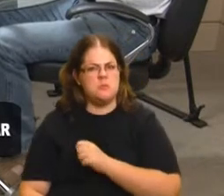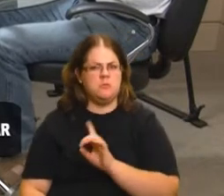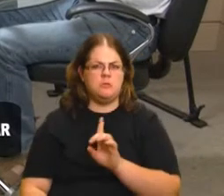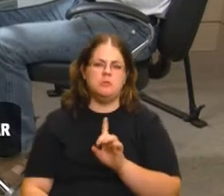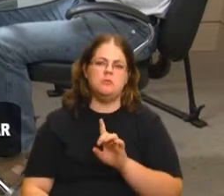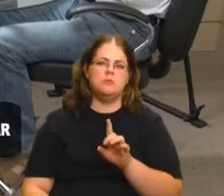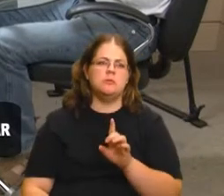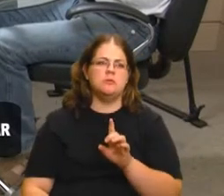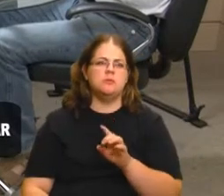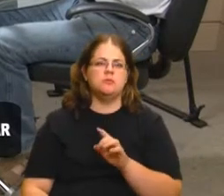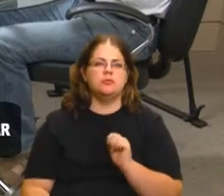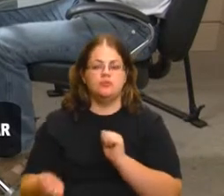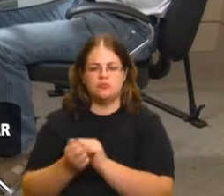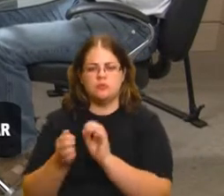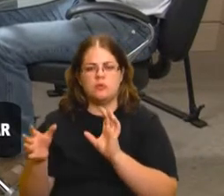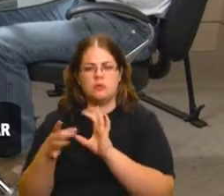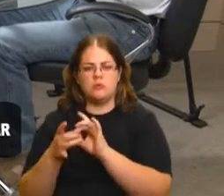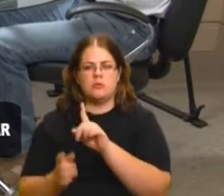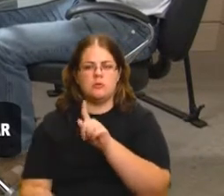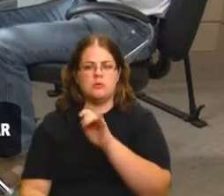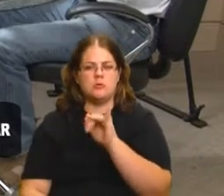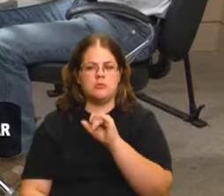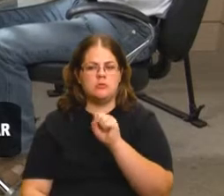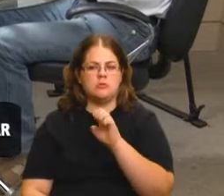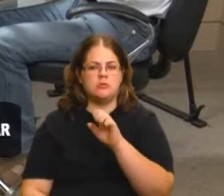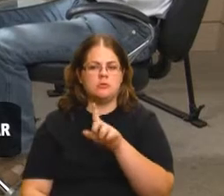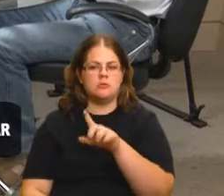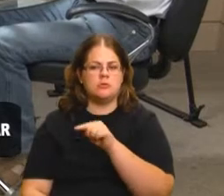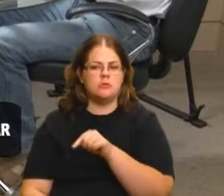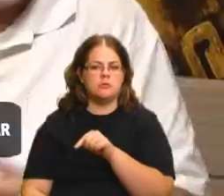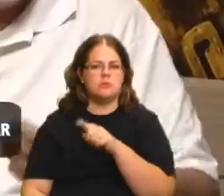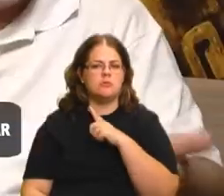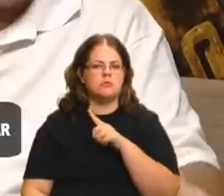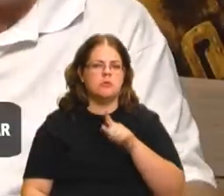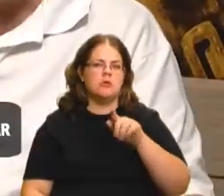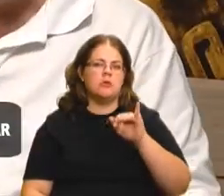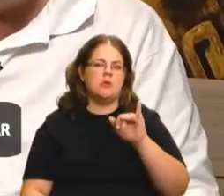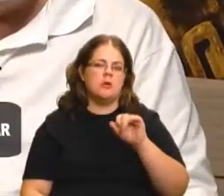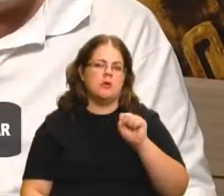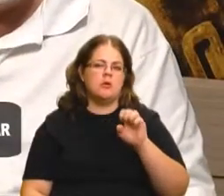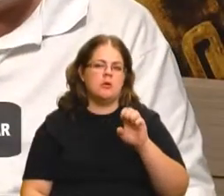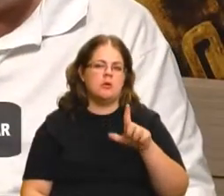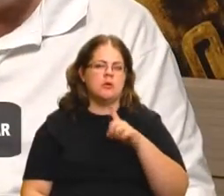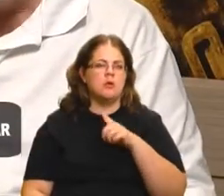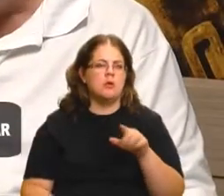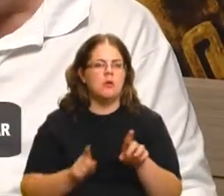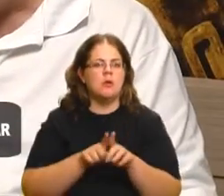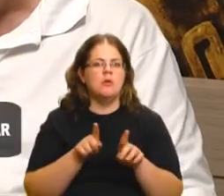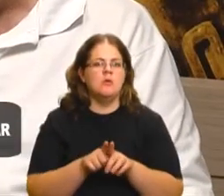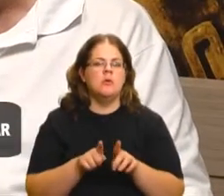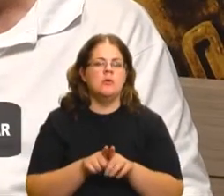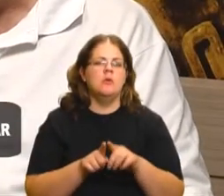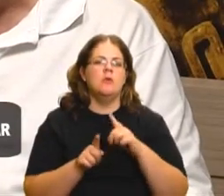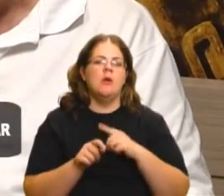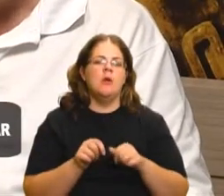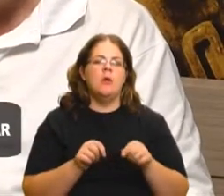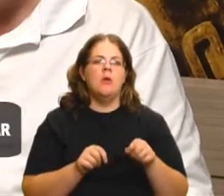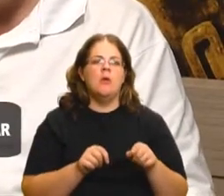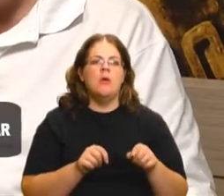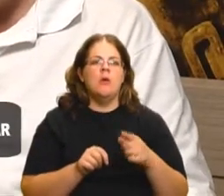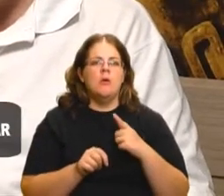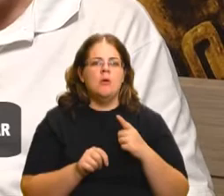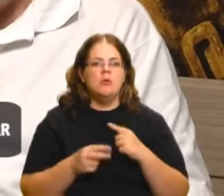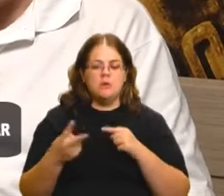dura. Do Geisel. Sim, sem dúvida. Eles não são vinculados. O Geisel, inclusive,